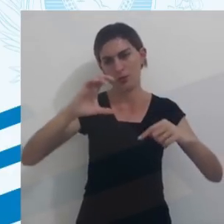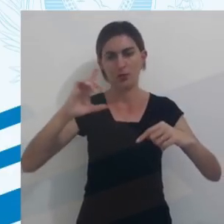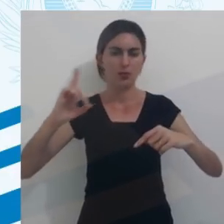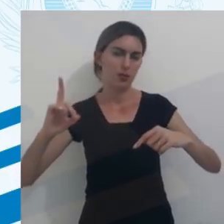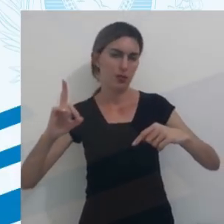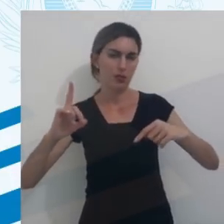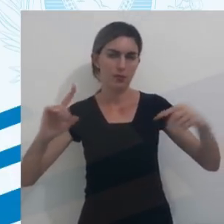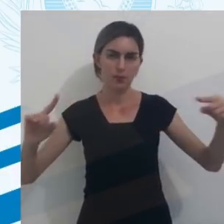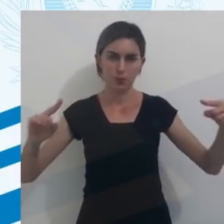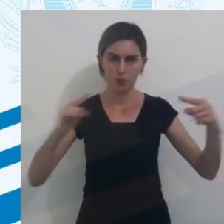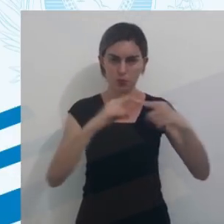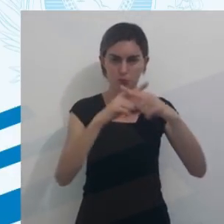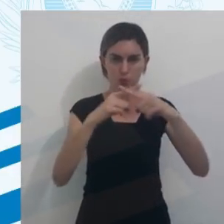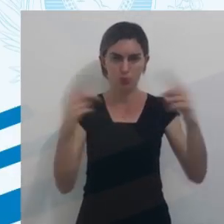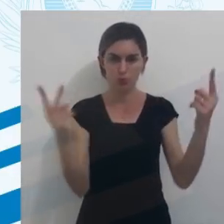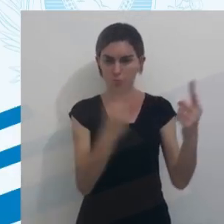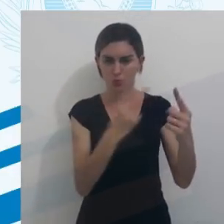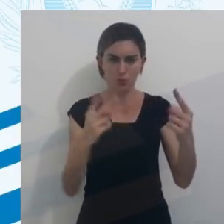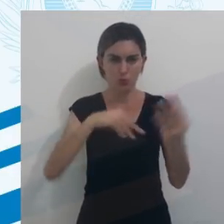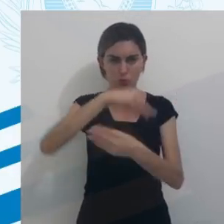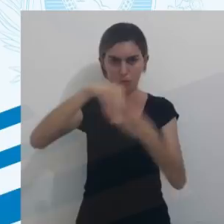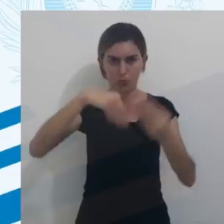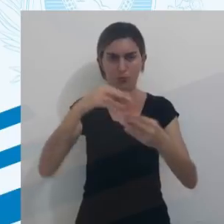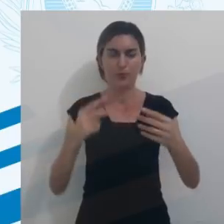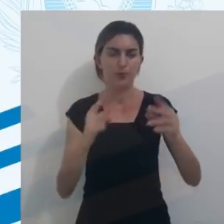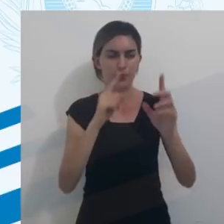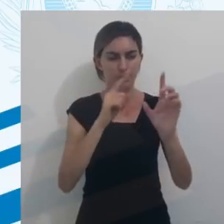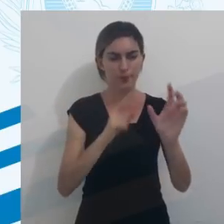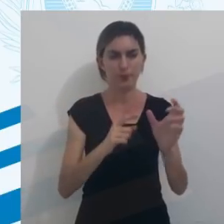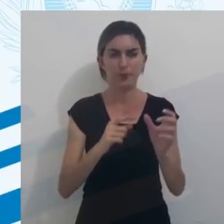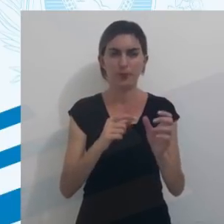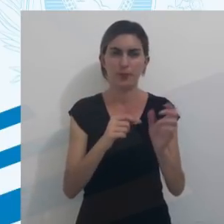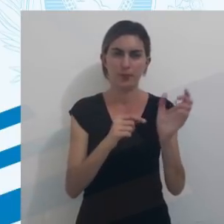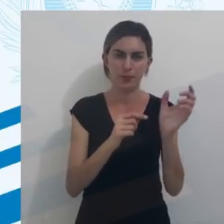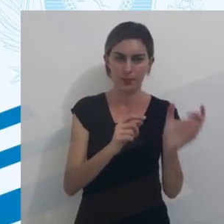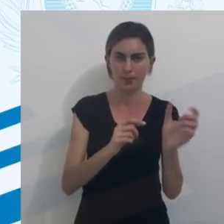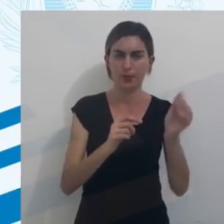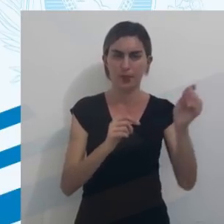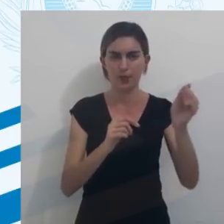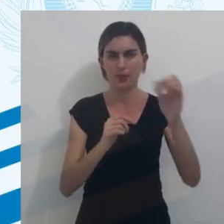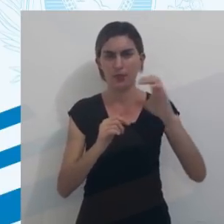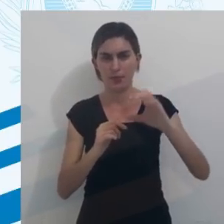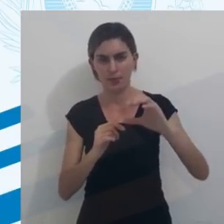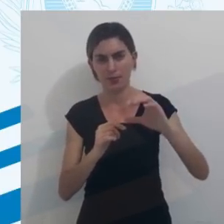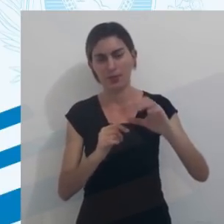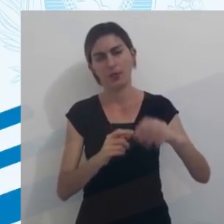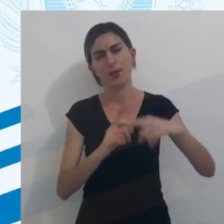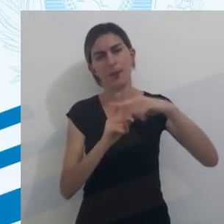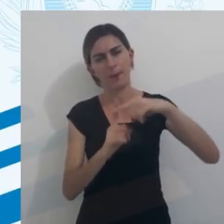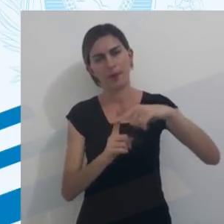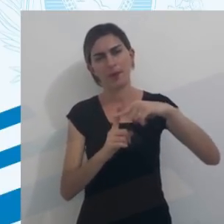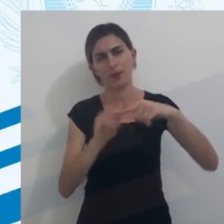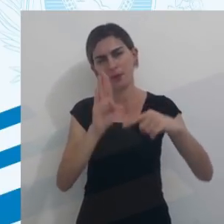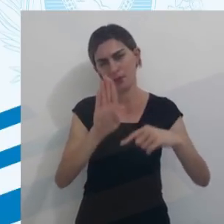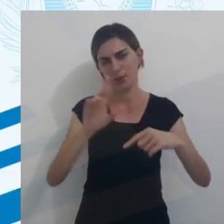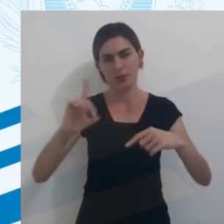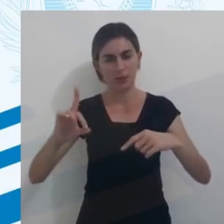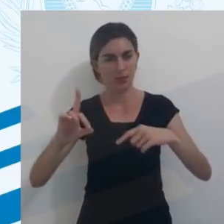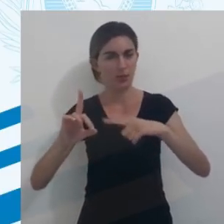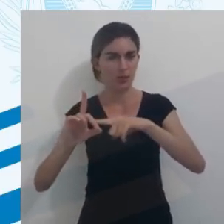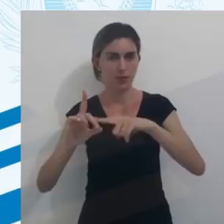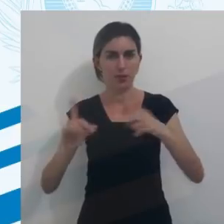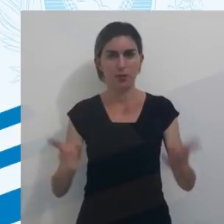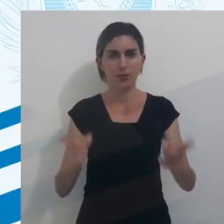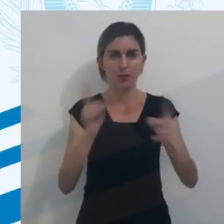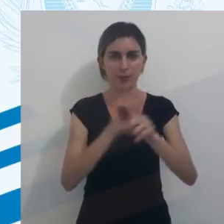meus reagentes. Só que os meus produtos é AC mais BD. Observe que houve